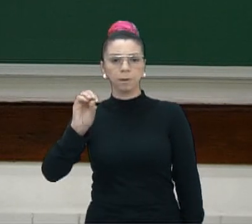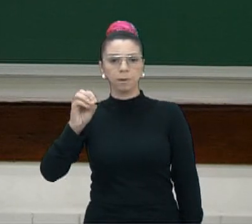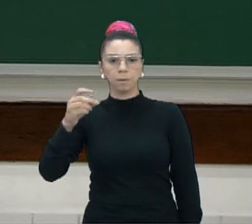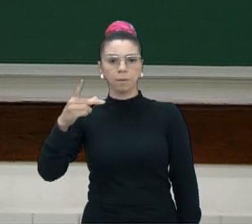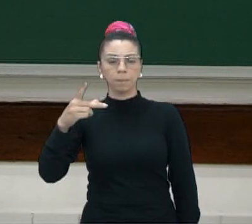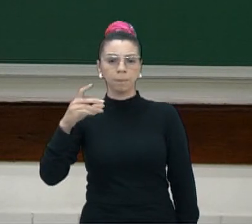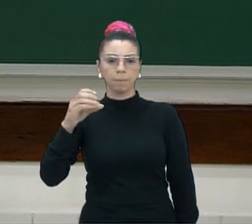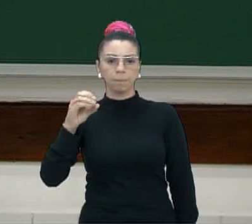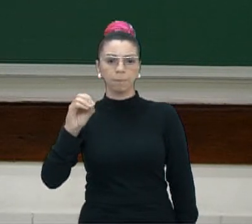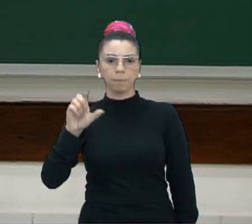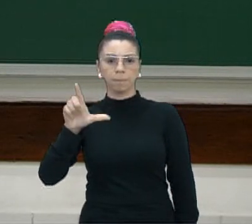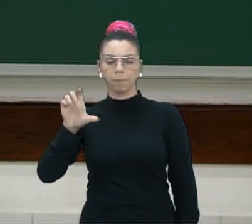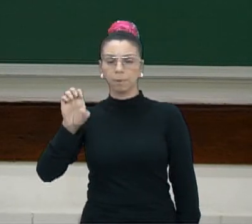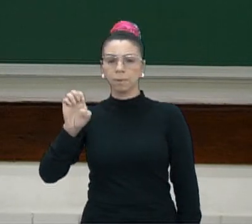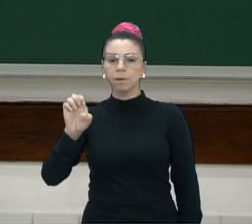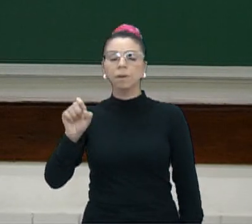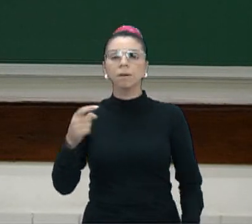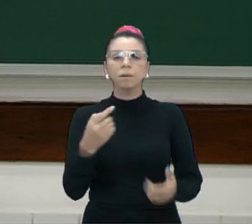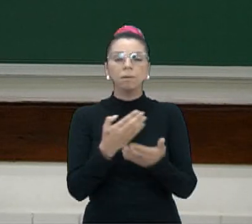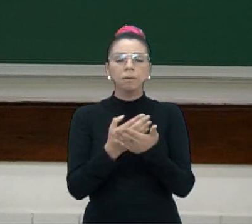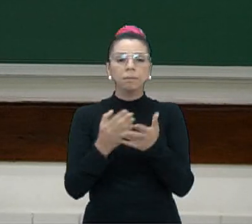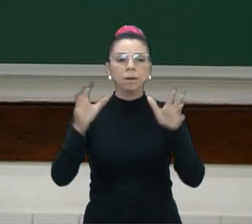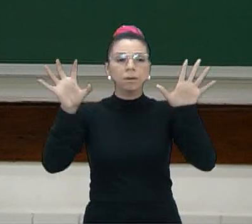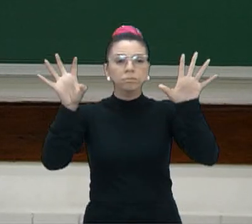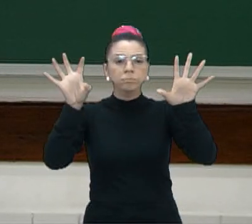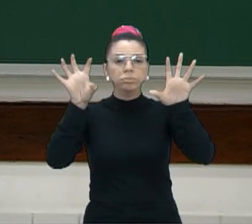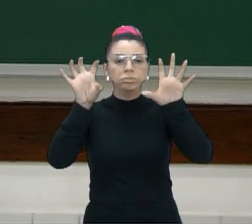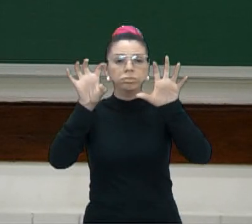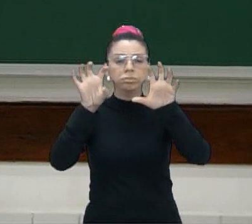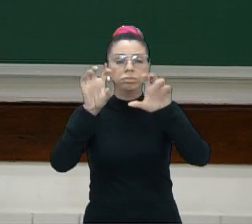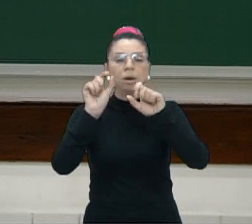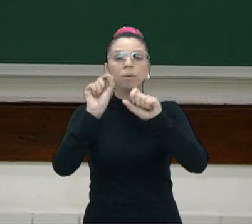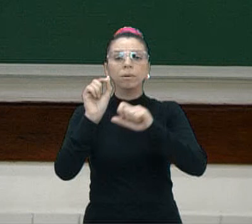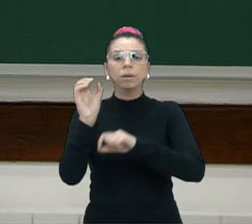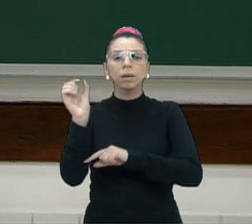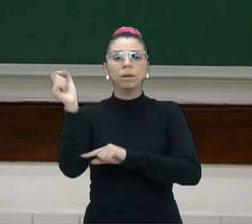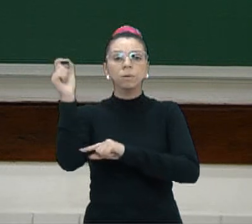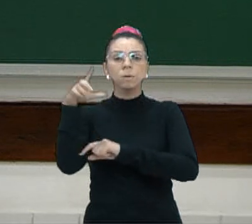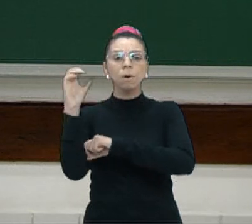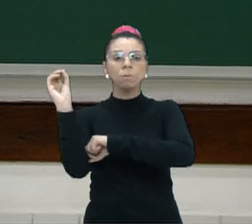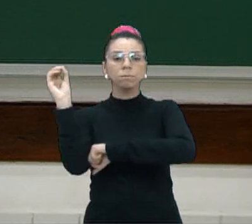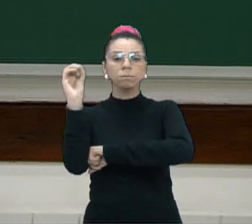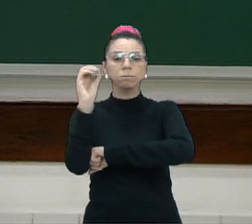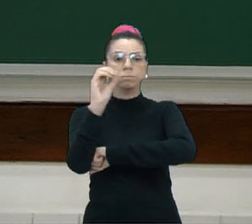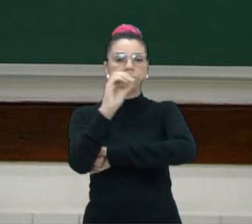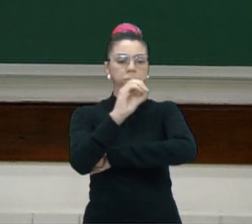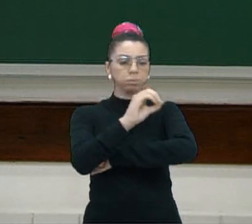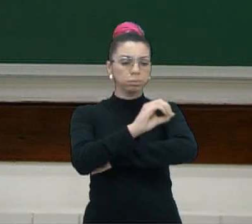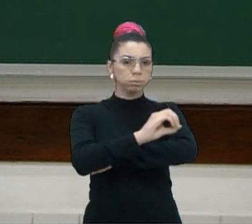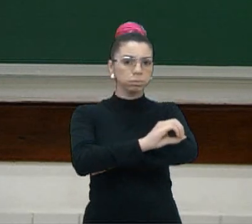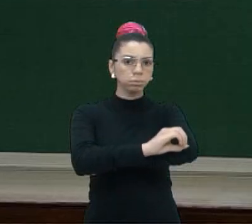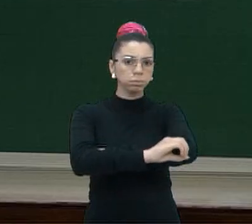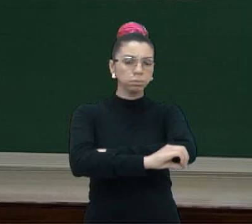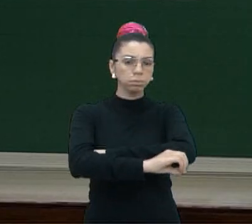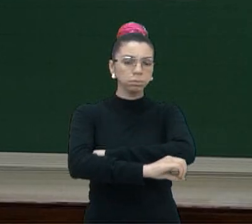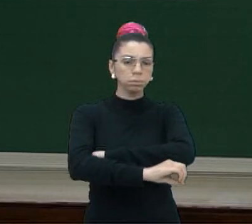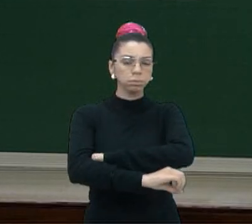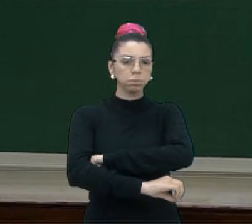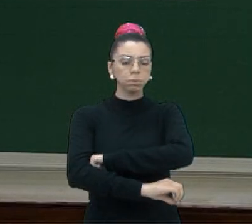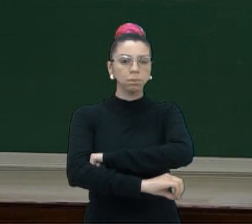está anoitecendo, parece ser ali um pôr do sol que eu tenho no fundo. Essa cidade, ela